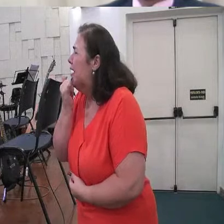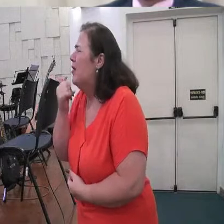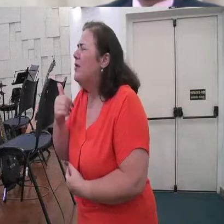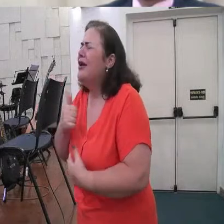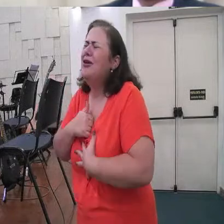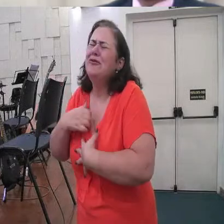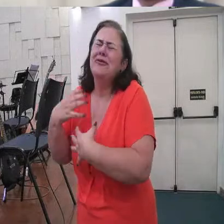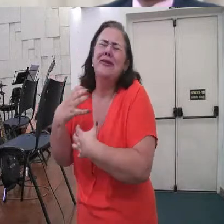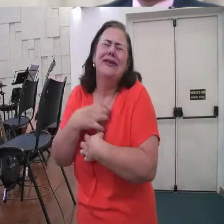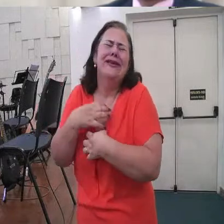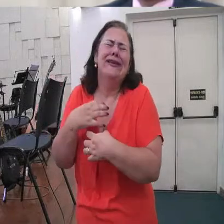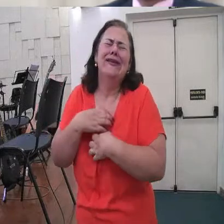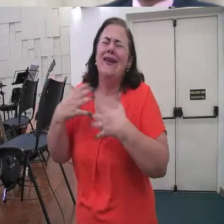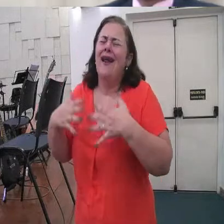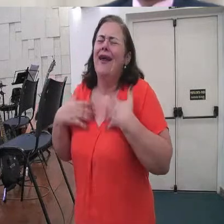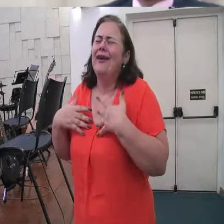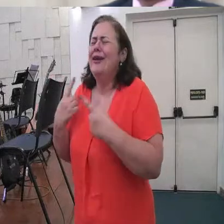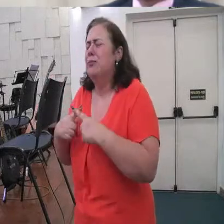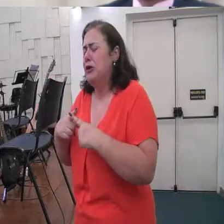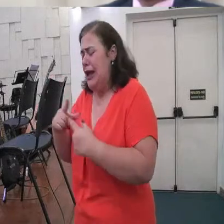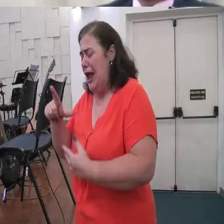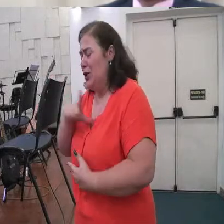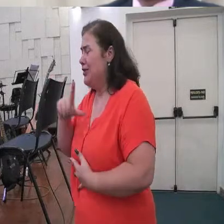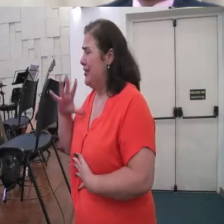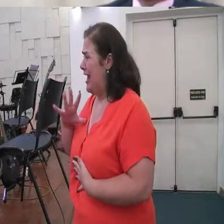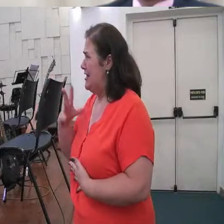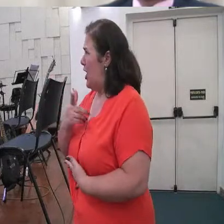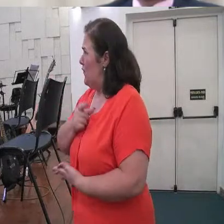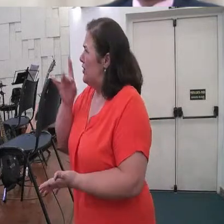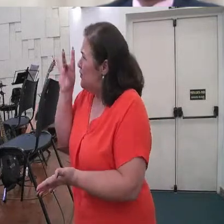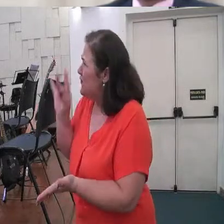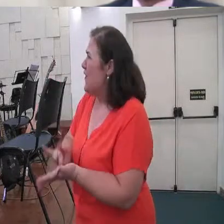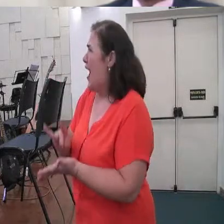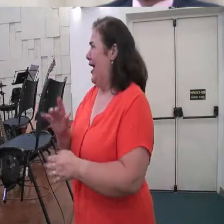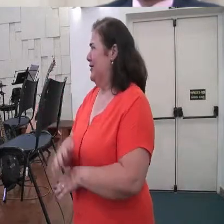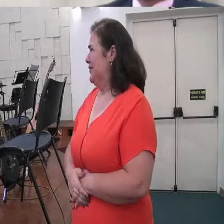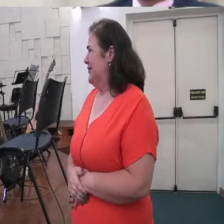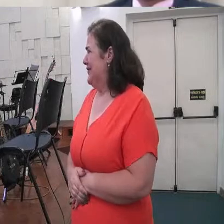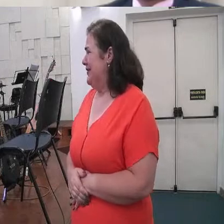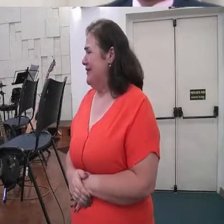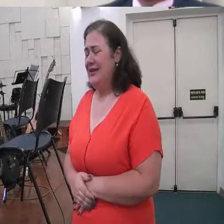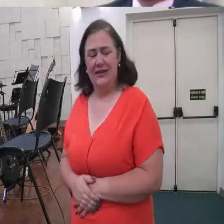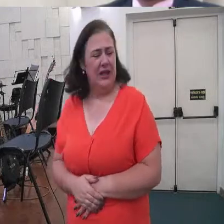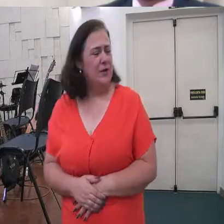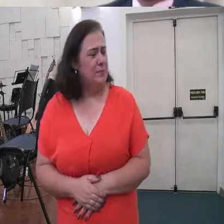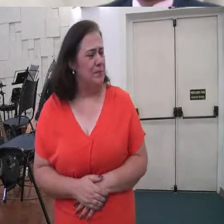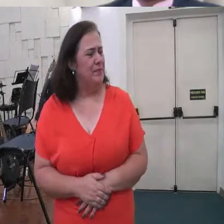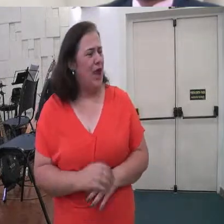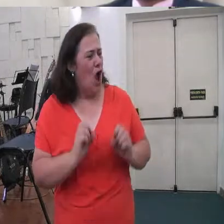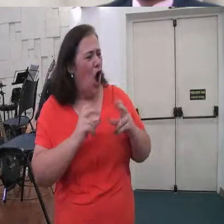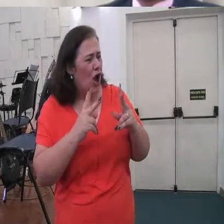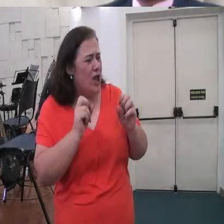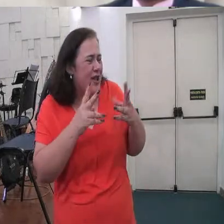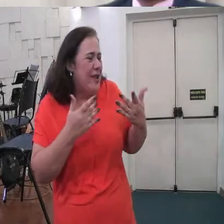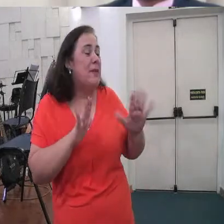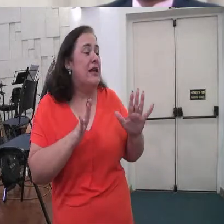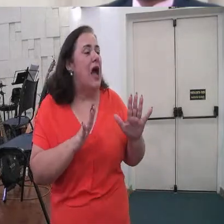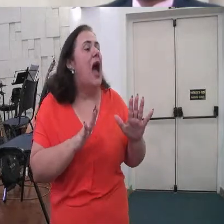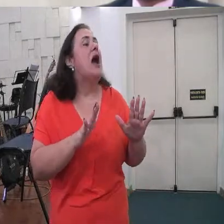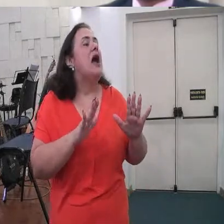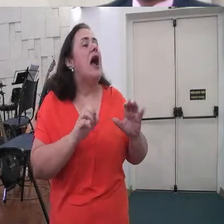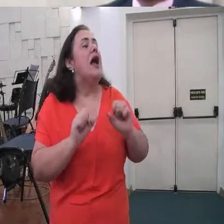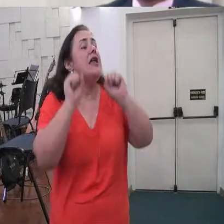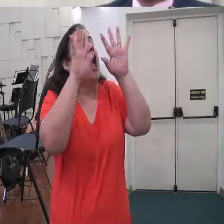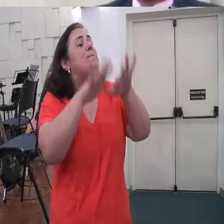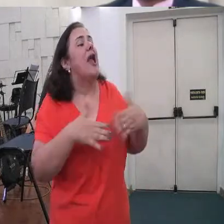sou salva, pastor. Aí o pastor olhou para aquela irmãzinha e disse assim: tá bom, irmã, tá bom,